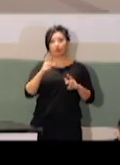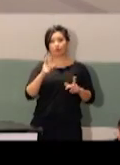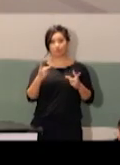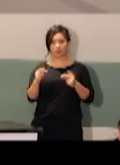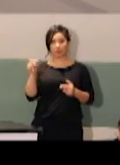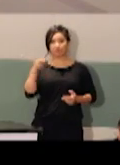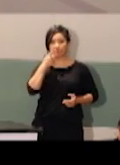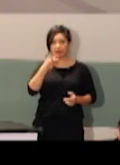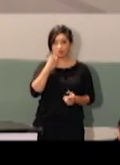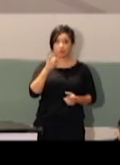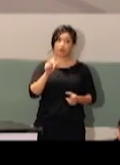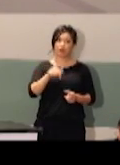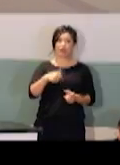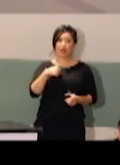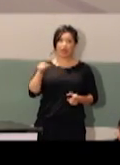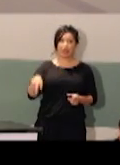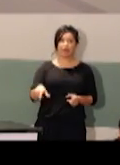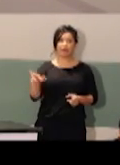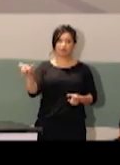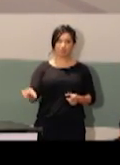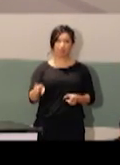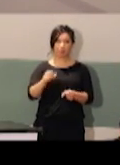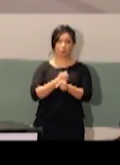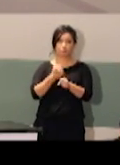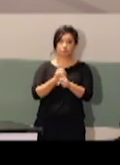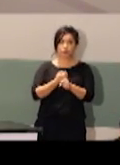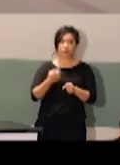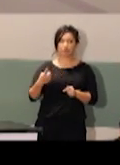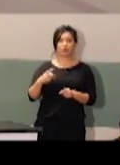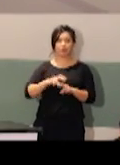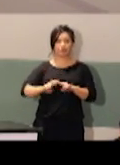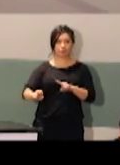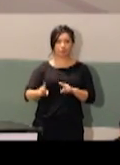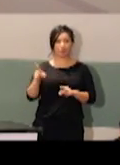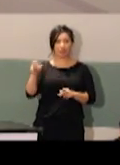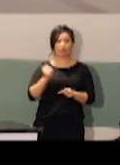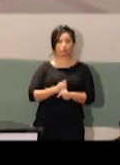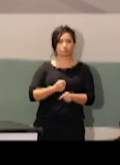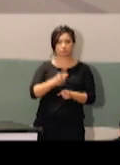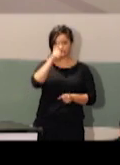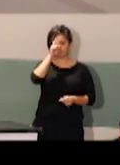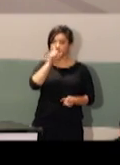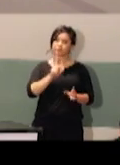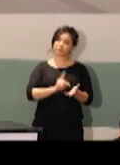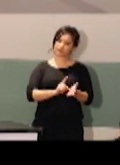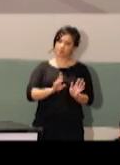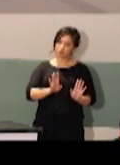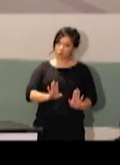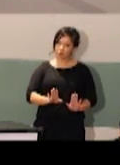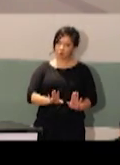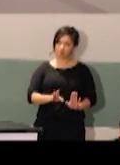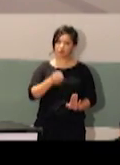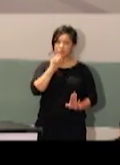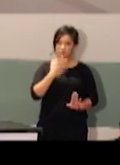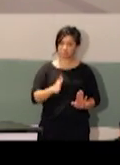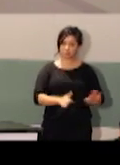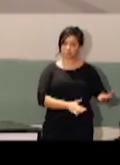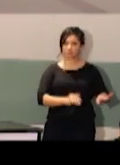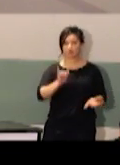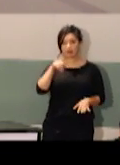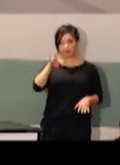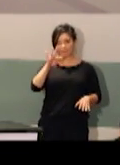ele que construiu quando não foi. Segundo, que a inflação hoje, do desemprego de Brasília, pelo DIEESE,